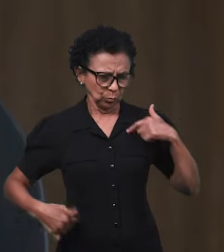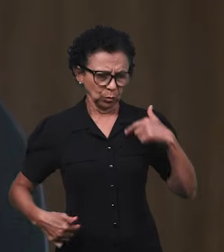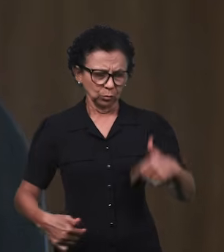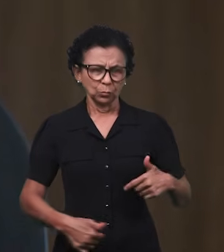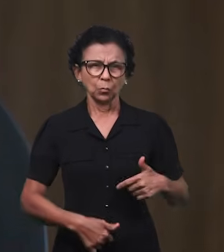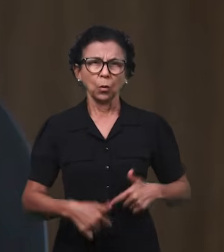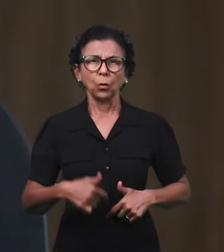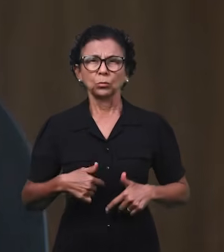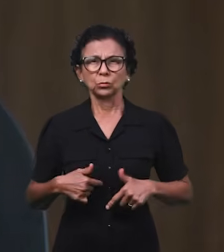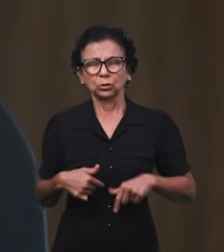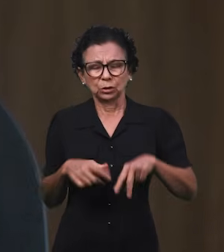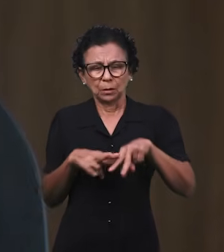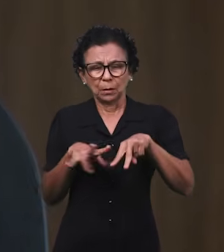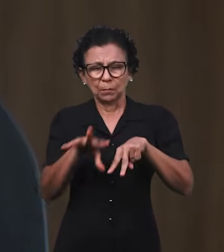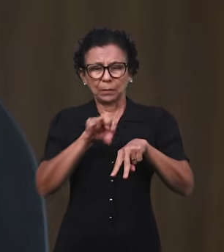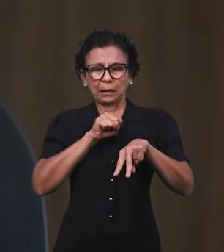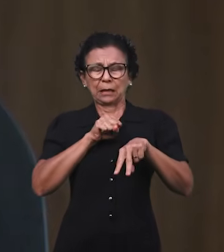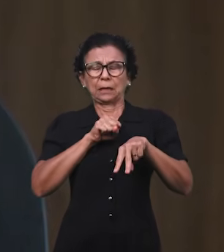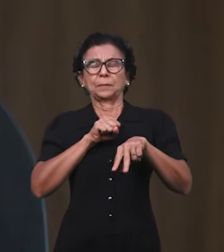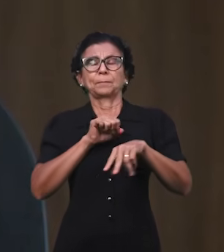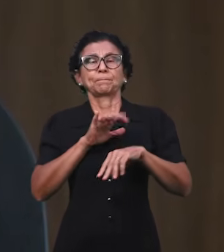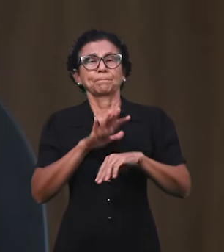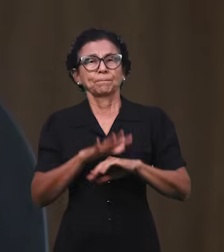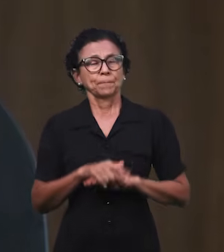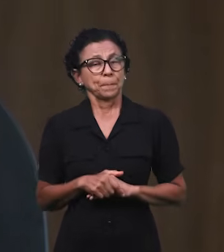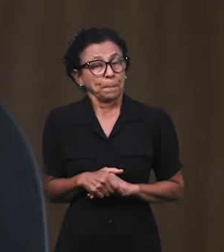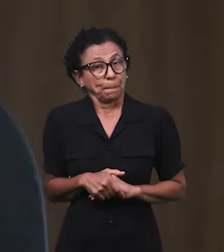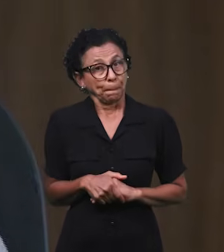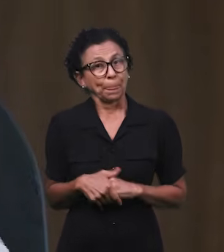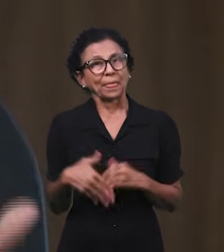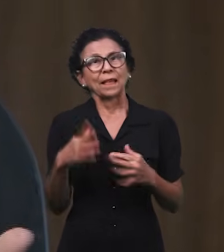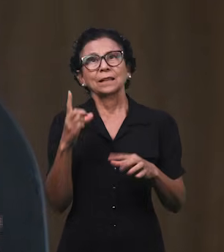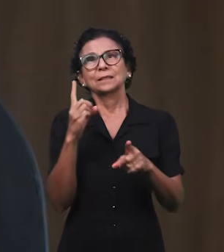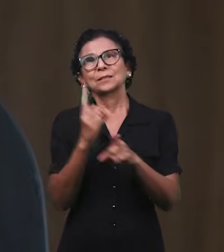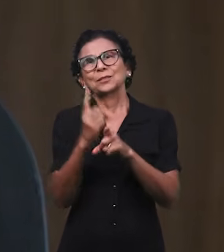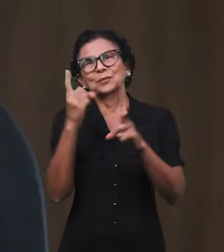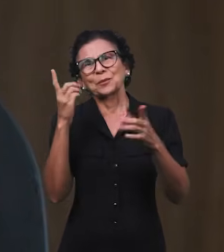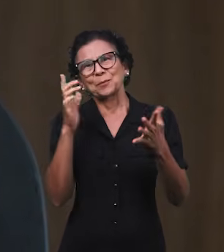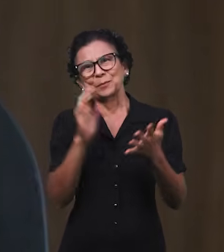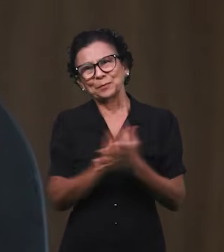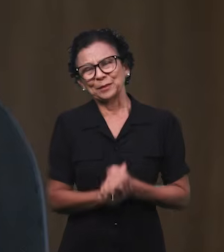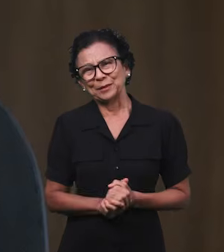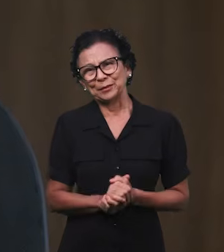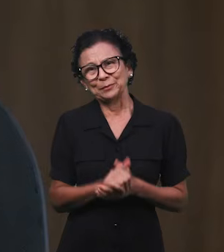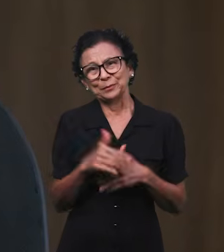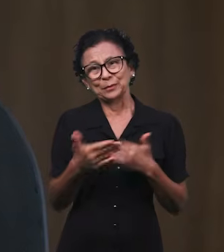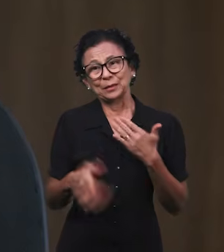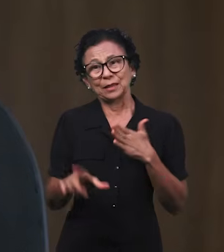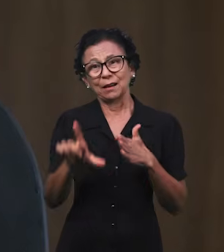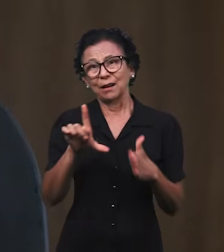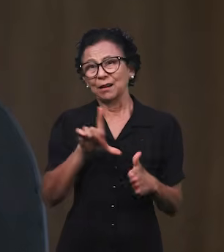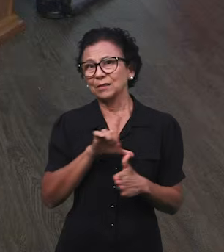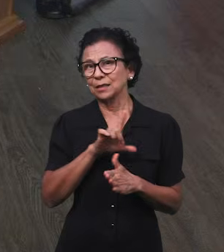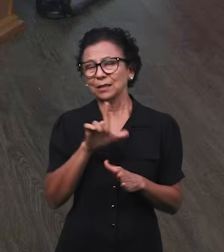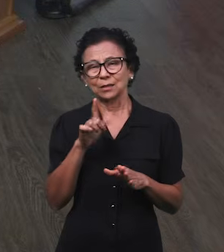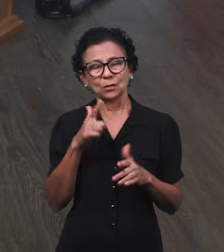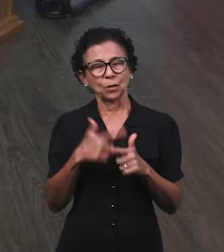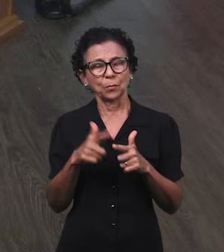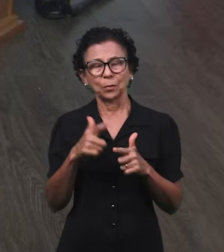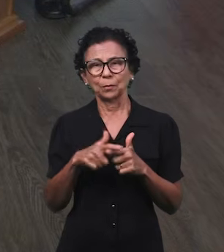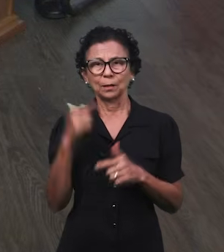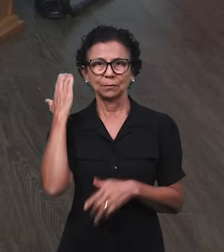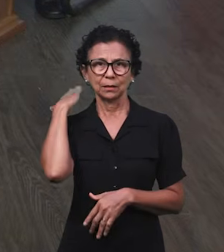então, foi constatada a fibromialgia, porque até então era um problema de coluna que não se resolvia. E